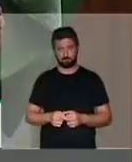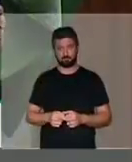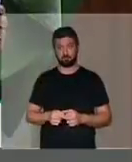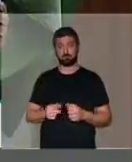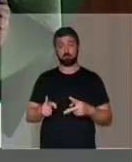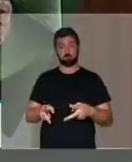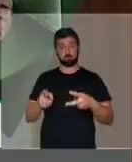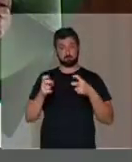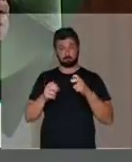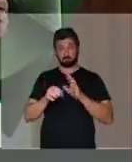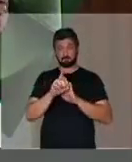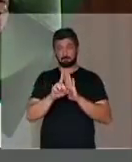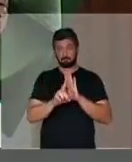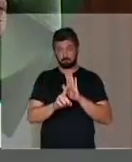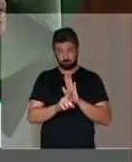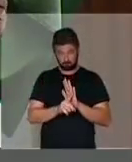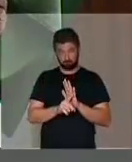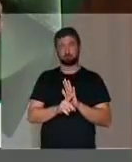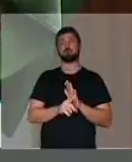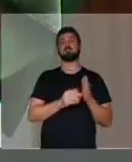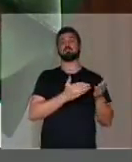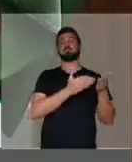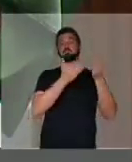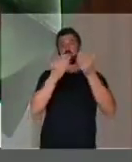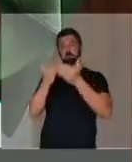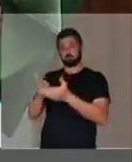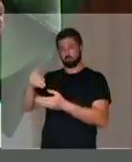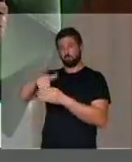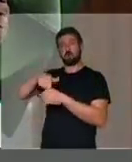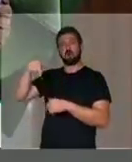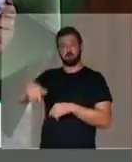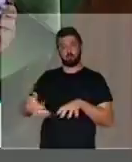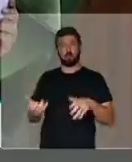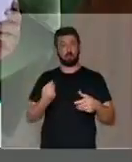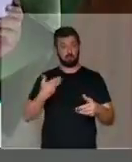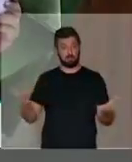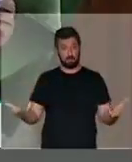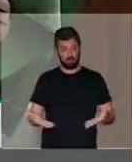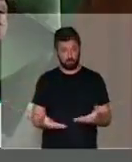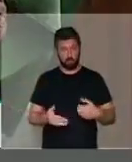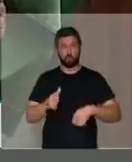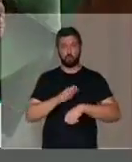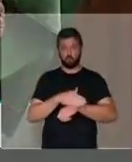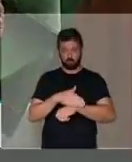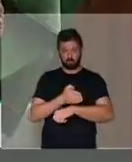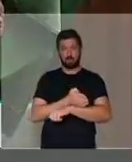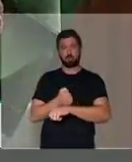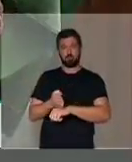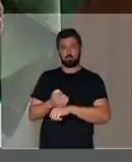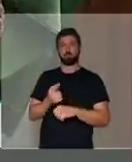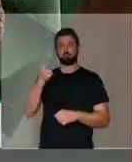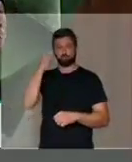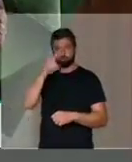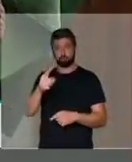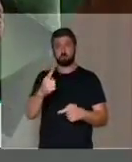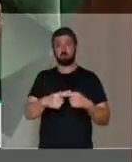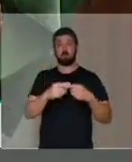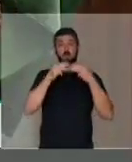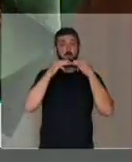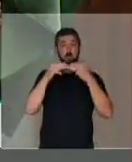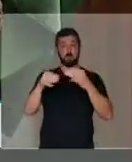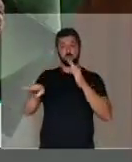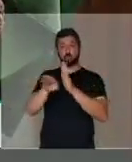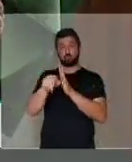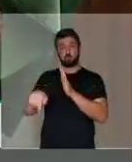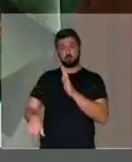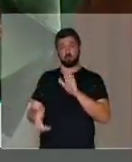observe-se que o decreto foi submetido à apreciação do Congresso Nacional no prazo de 24 horas, uma vez que a mensagem do